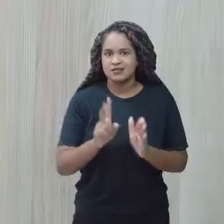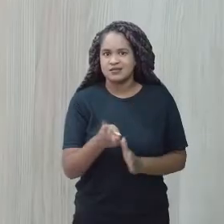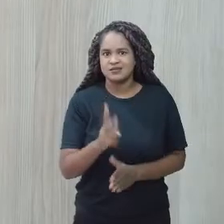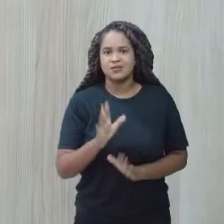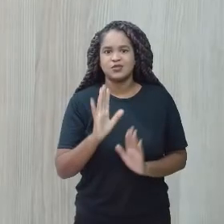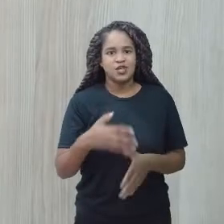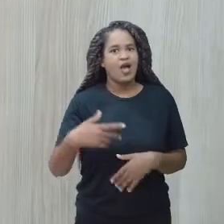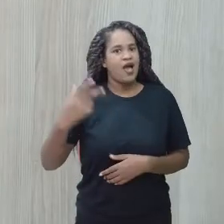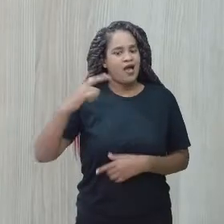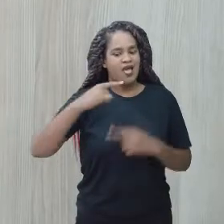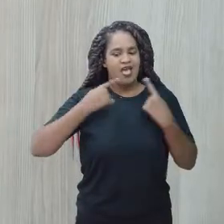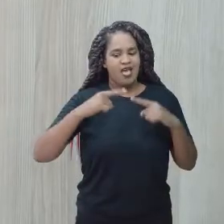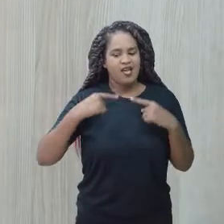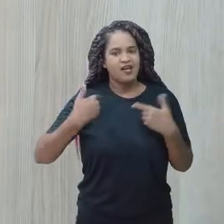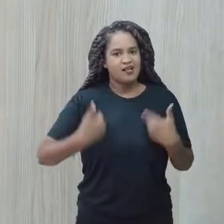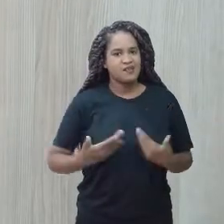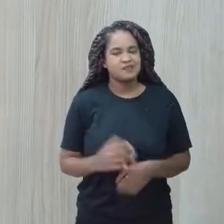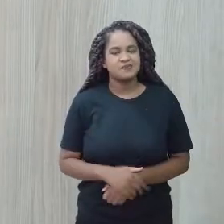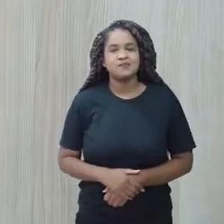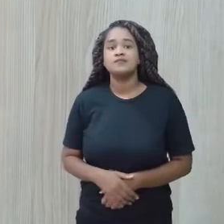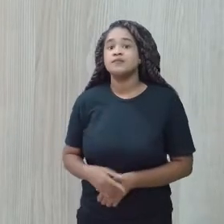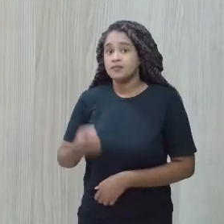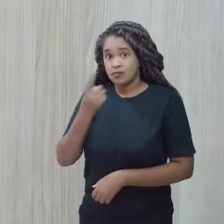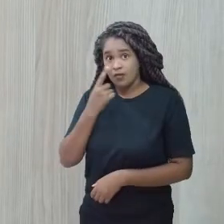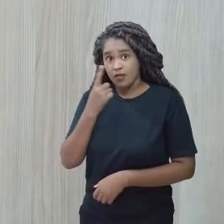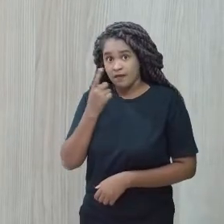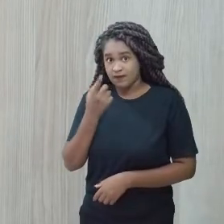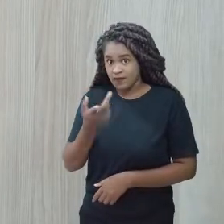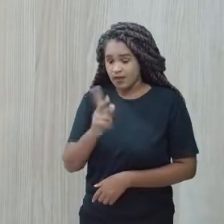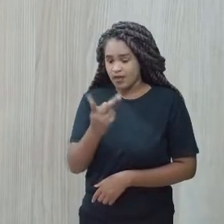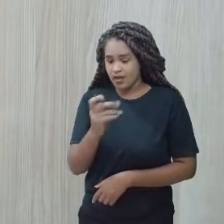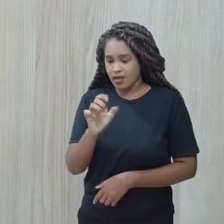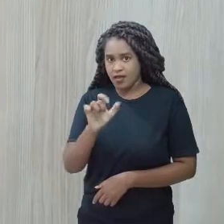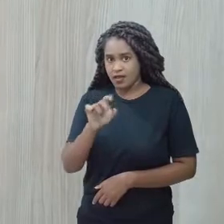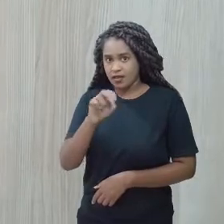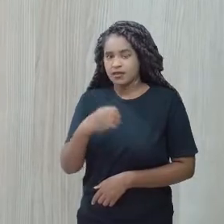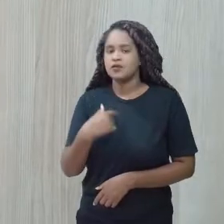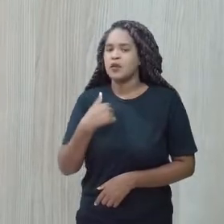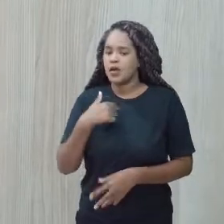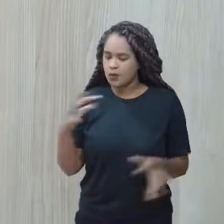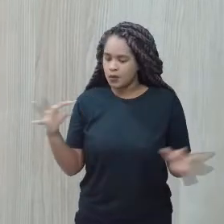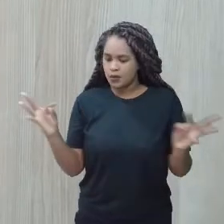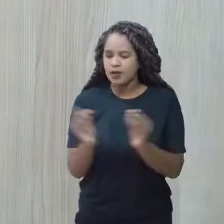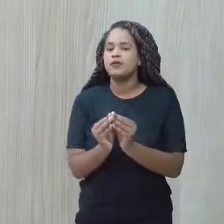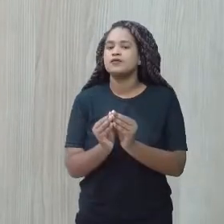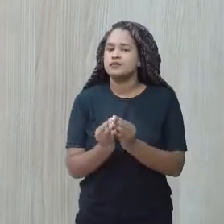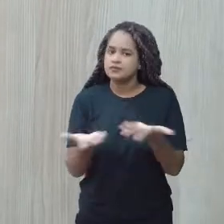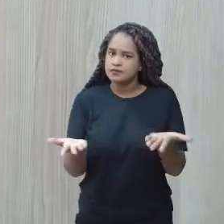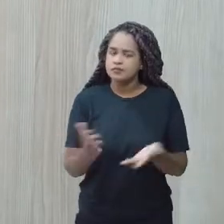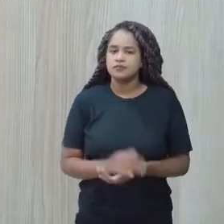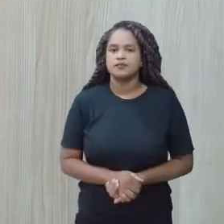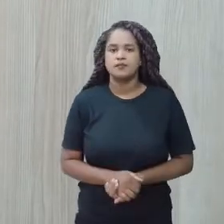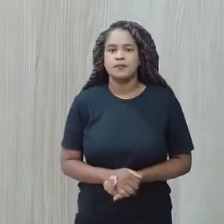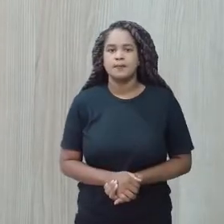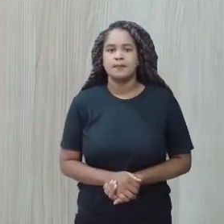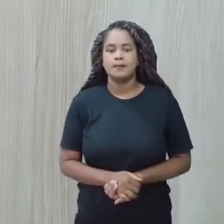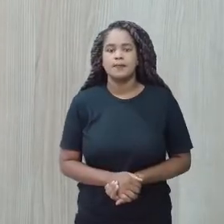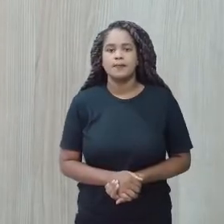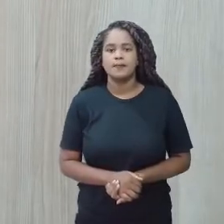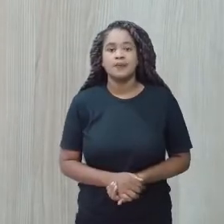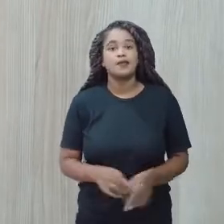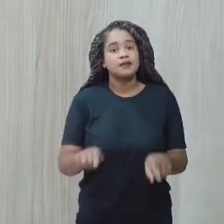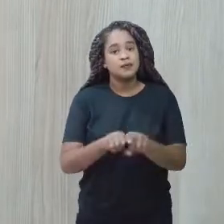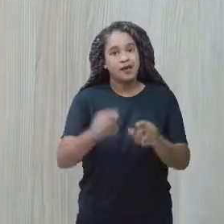Minha mamãe. Pega a visão aí do que a Helen falou, né? Vou ser bem sucinto aqui, viu? Mas aí, ó, deixar